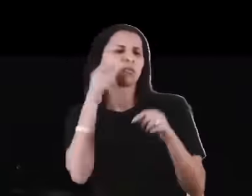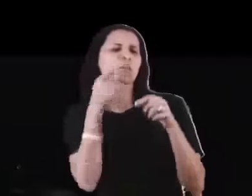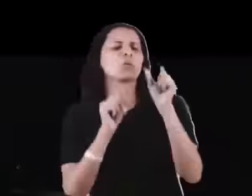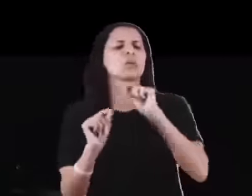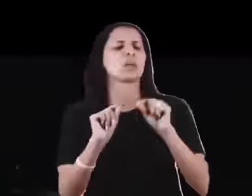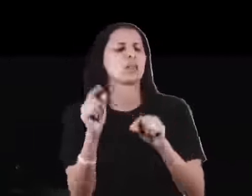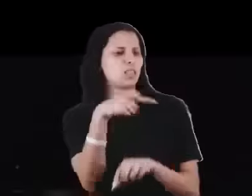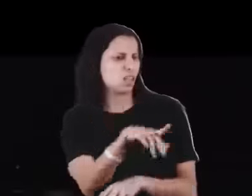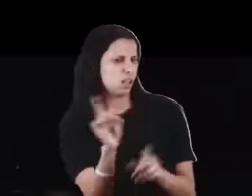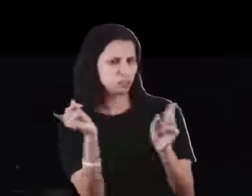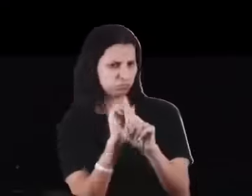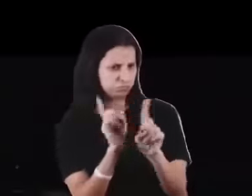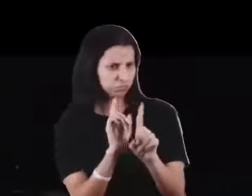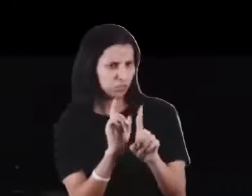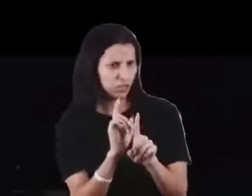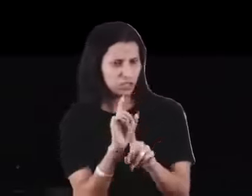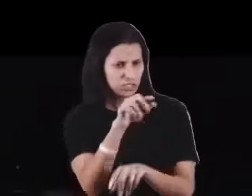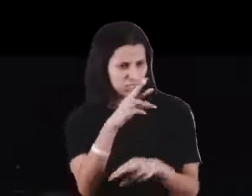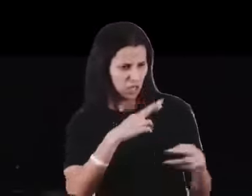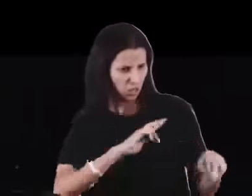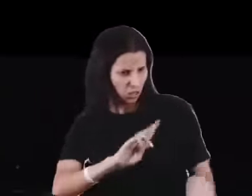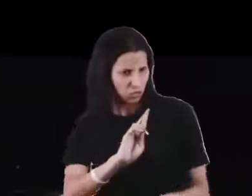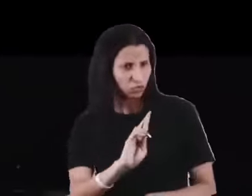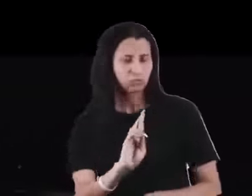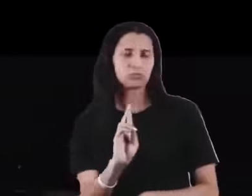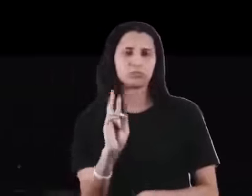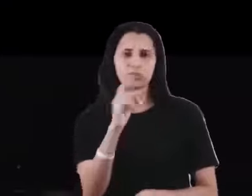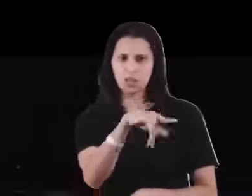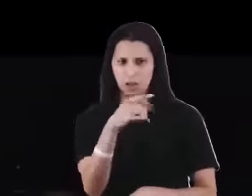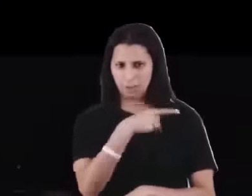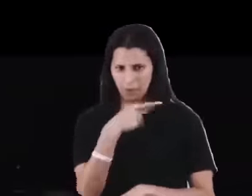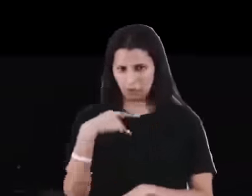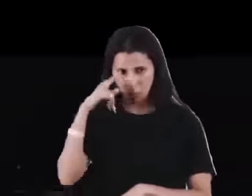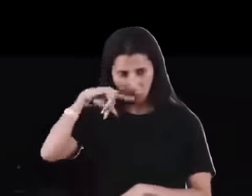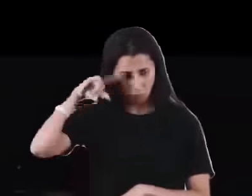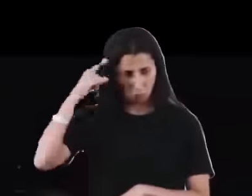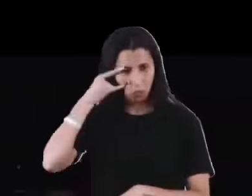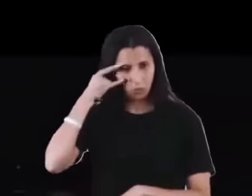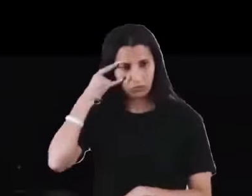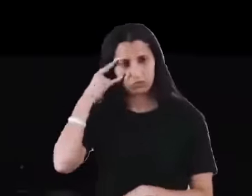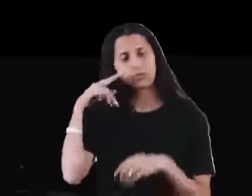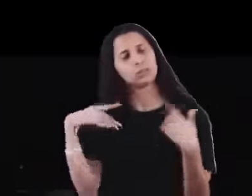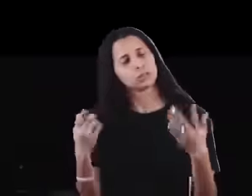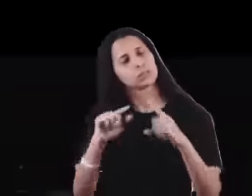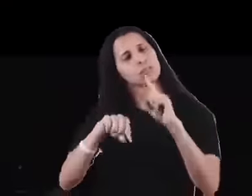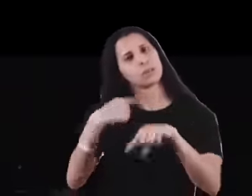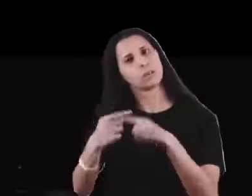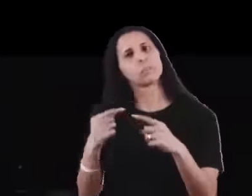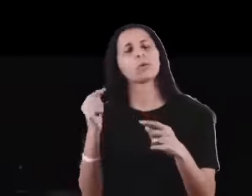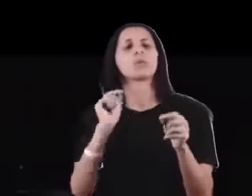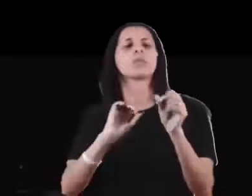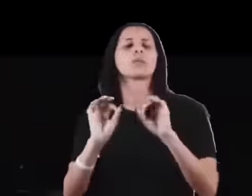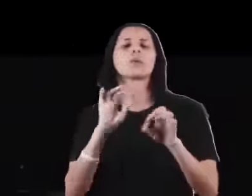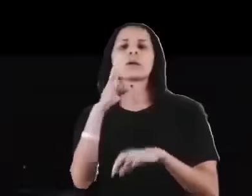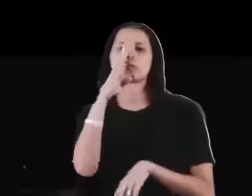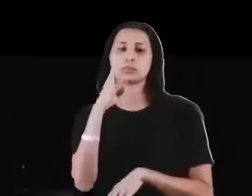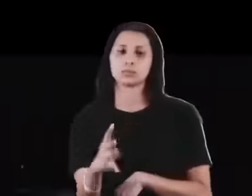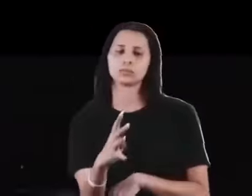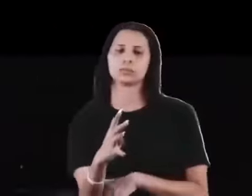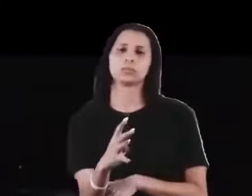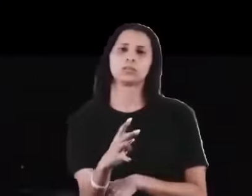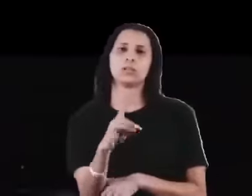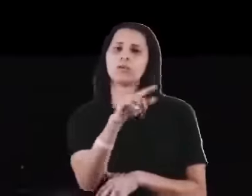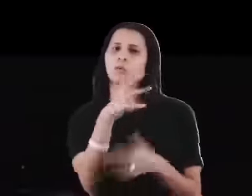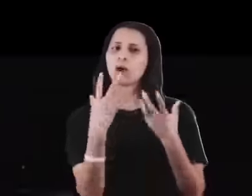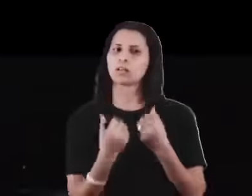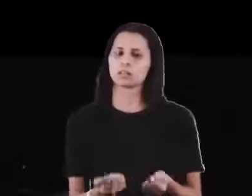Utopia religiosa essa pastora aí tá doida e depois botar justificação Aceita aceita que você nunca vai